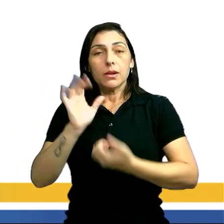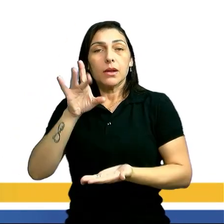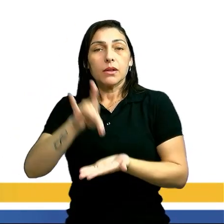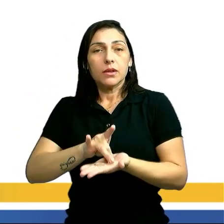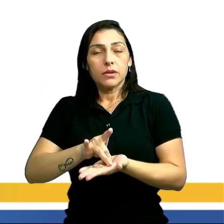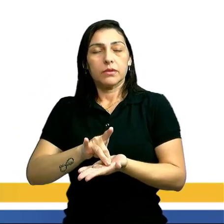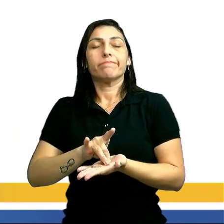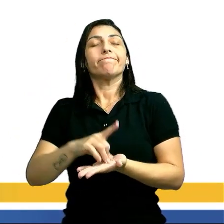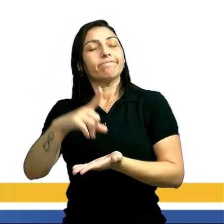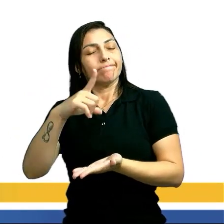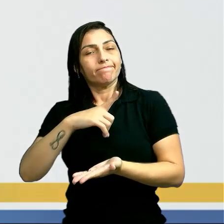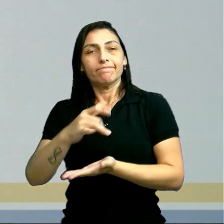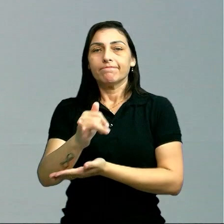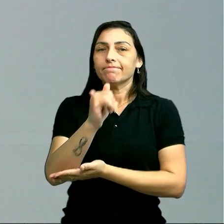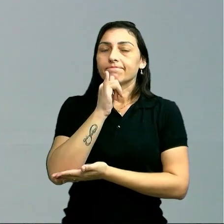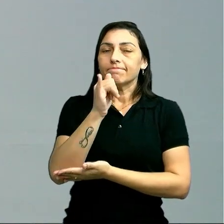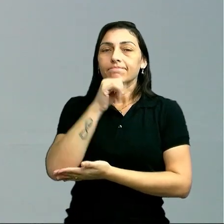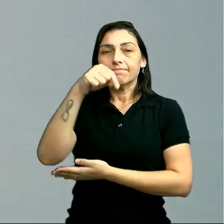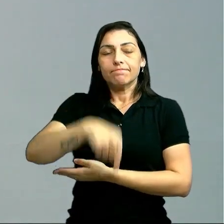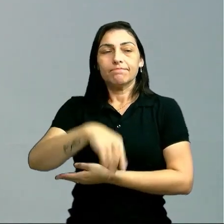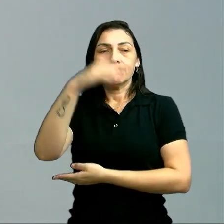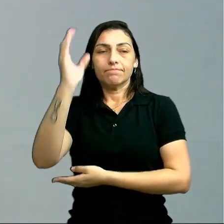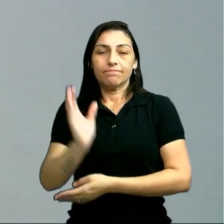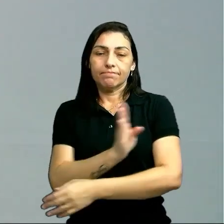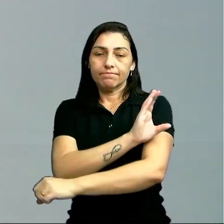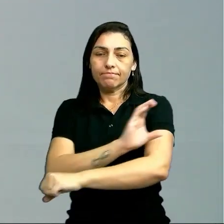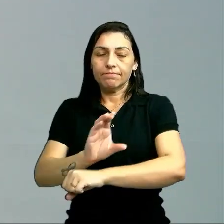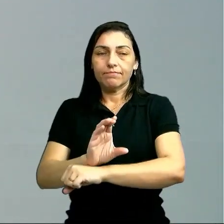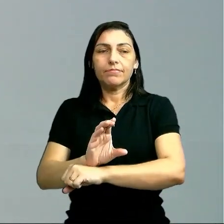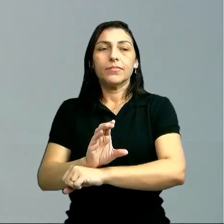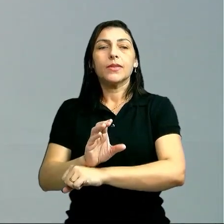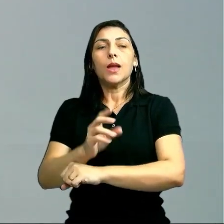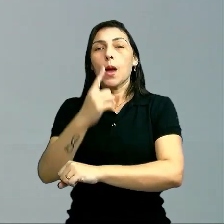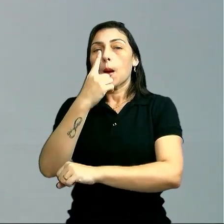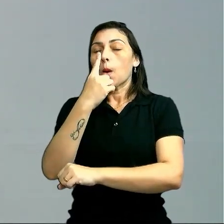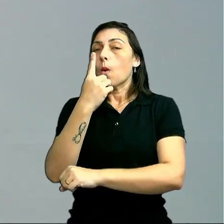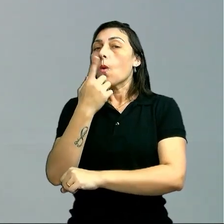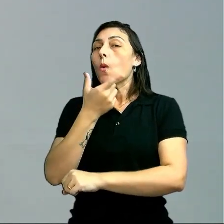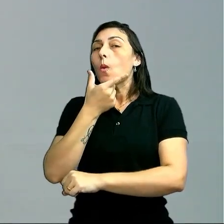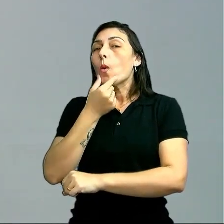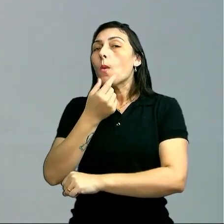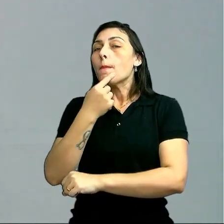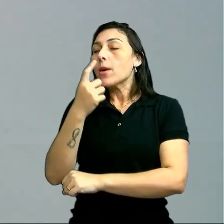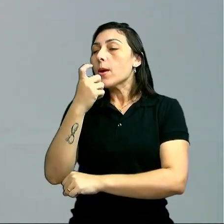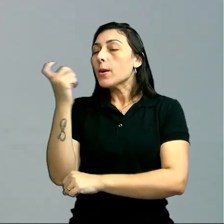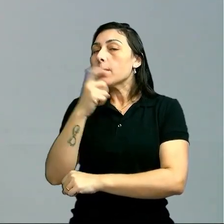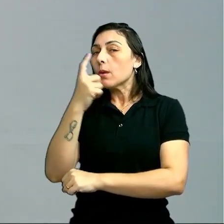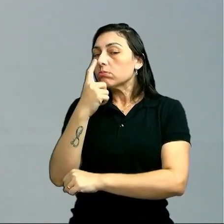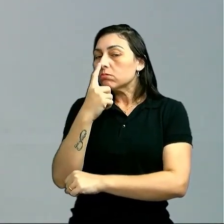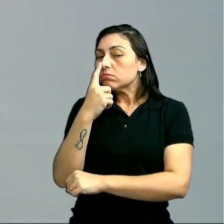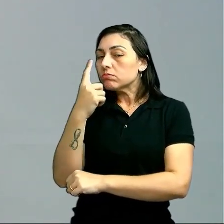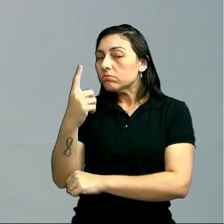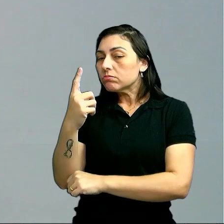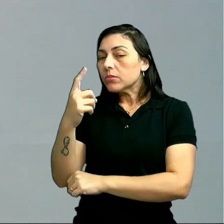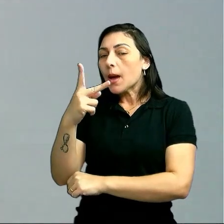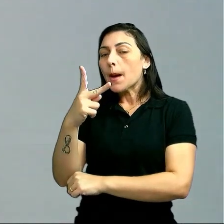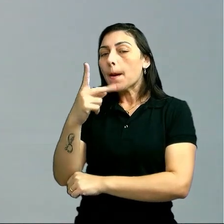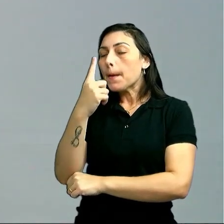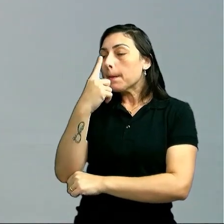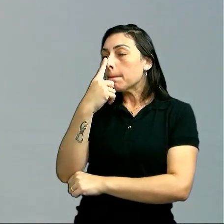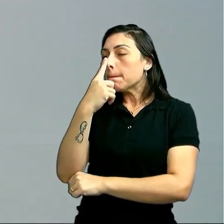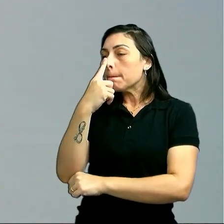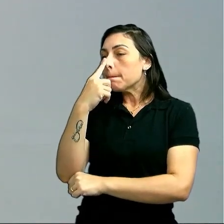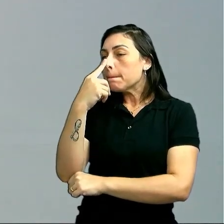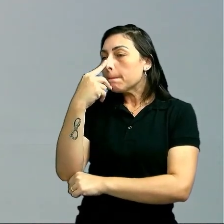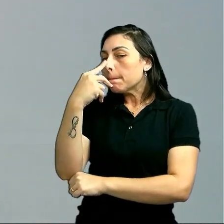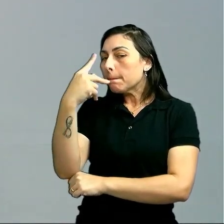Então, a gente tem, por exemplo, aqui no Brasil, uma cultura de que quando o Pinóquio mentia, o nariz dele crescia. O nariz de Pinóquio. Então,